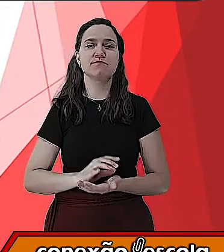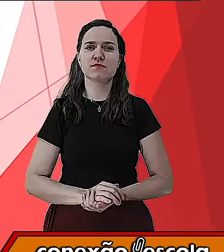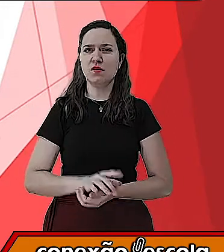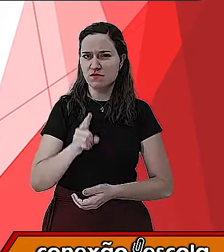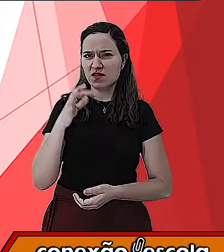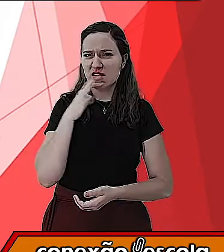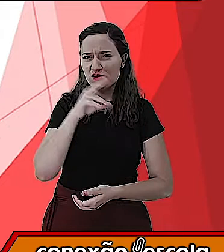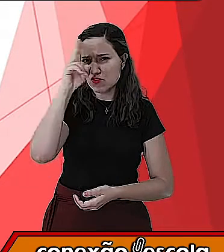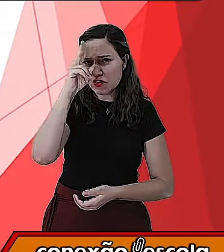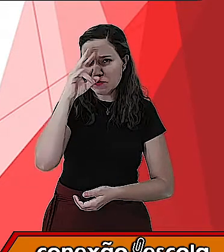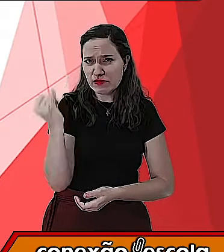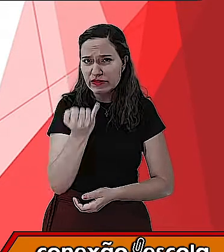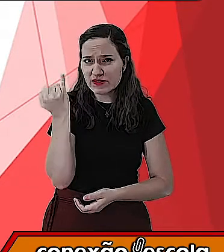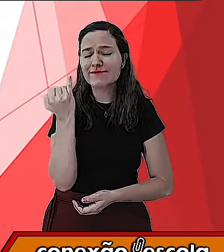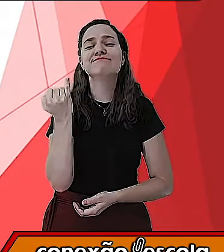importante?